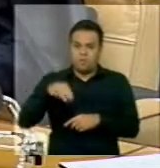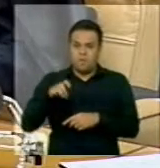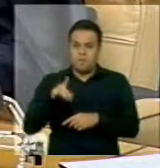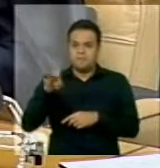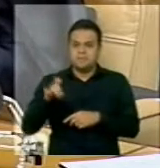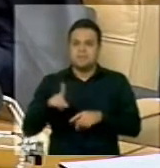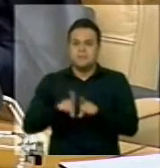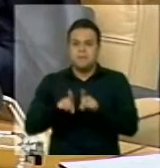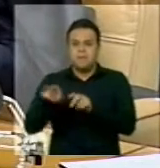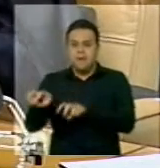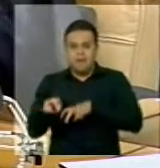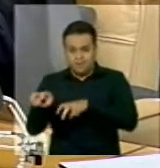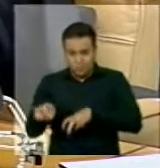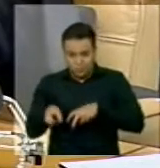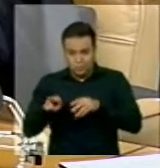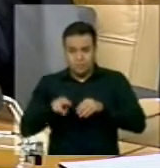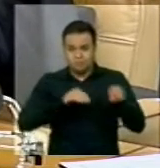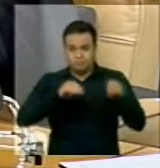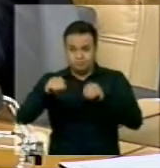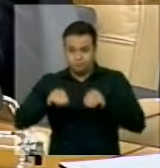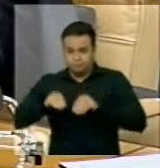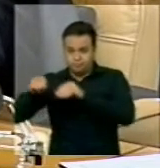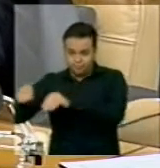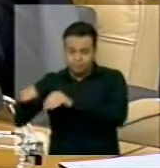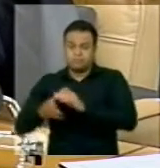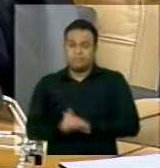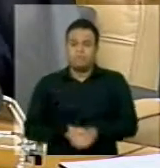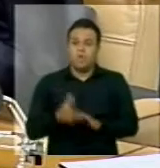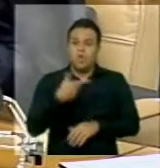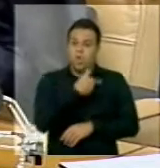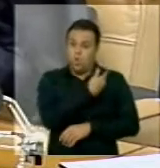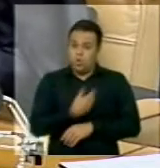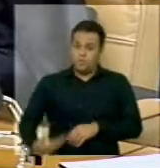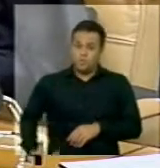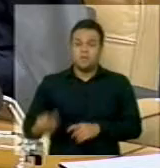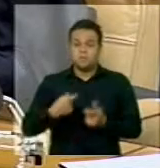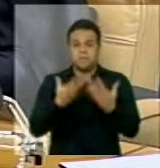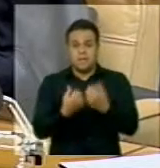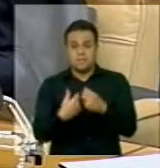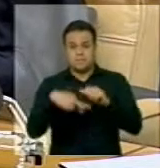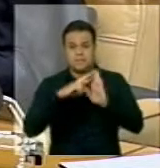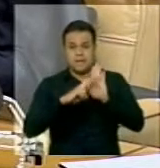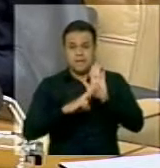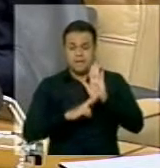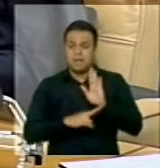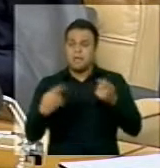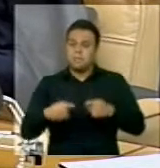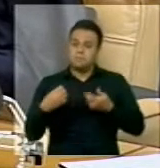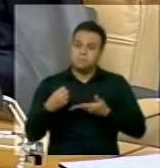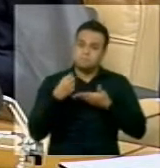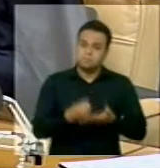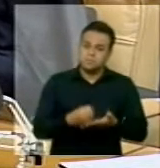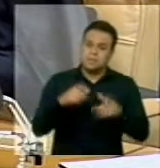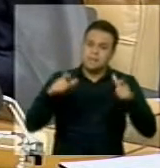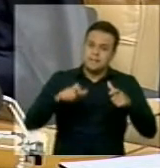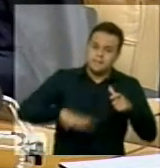agricultores itinerantes. Os governos deverão adotar as medidas que sejam necessárias para determinar as terras